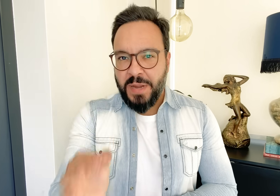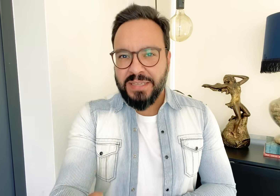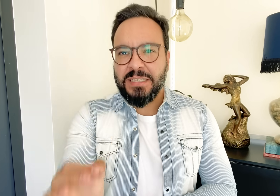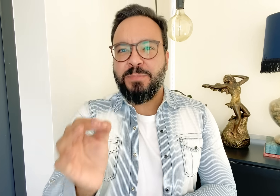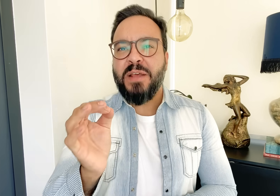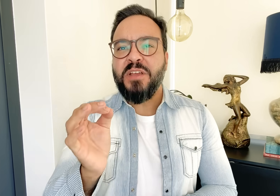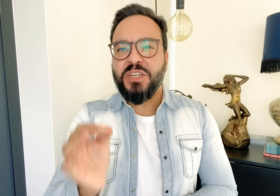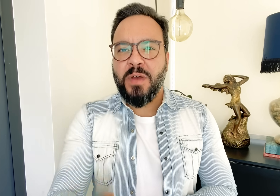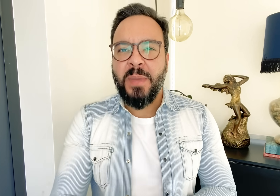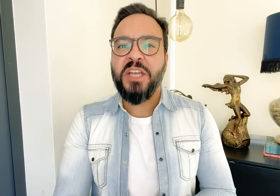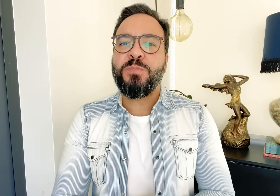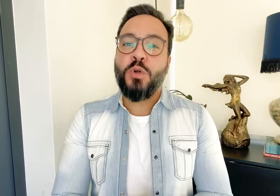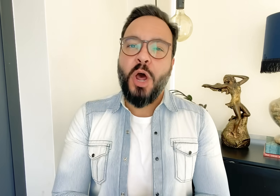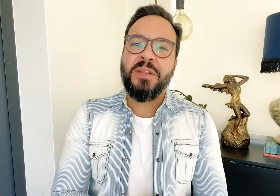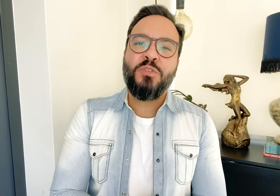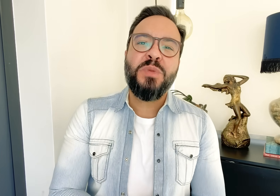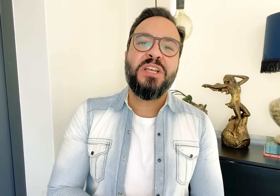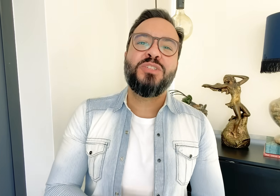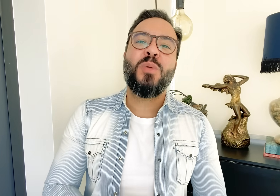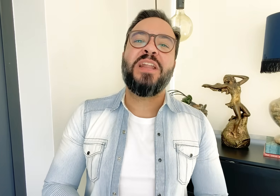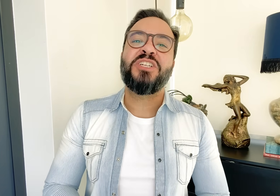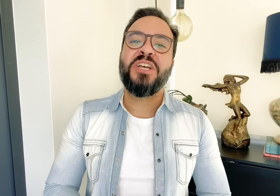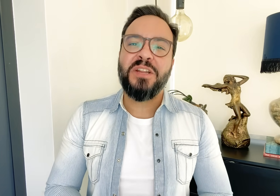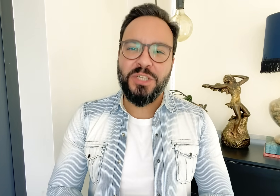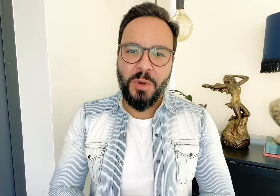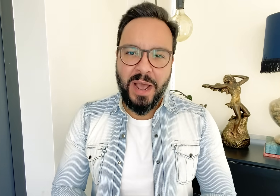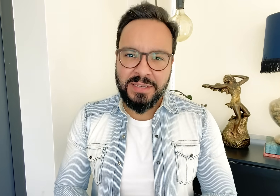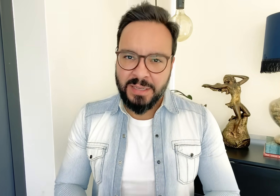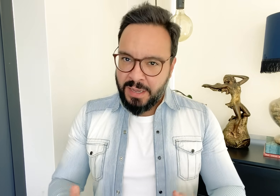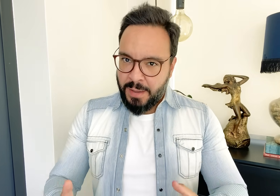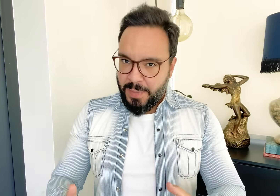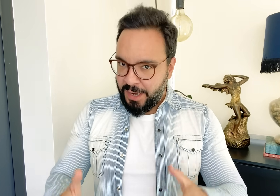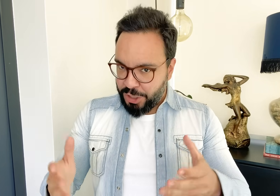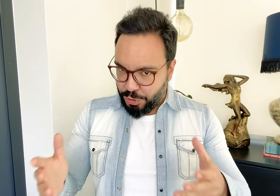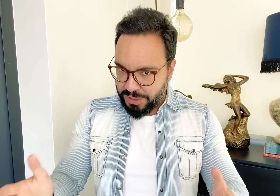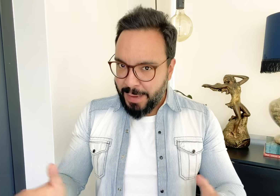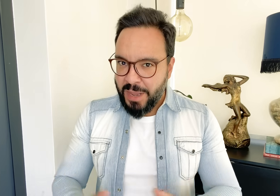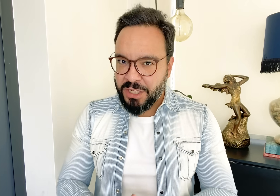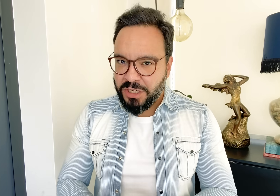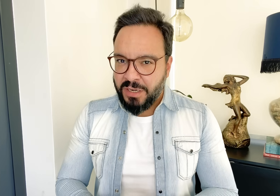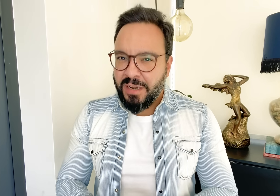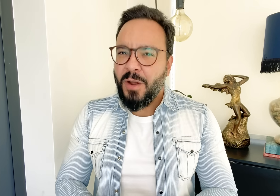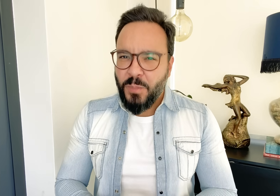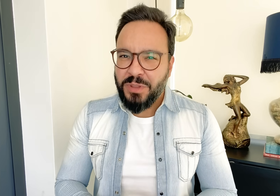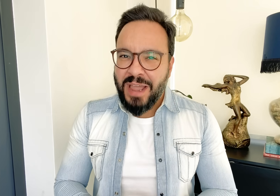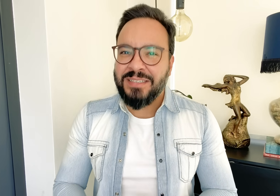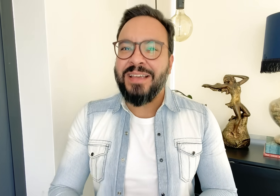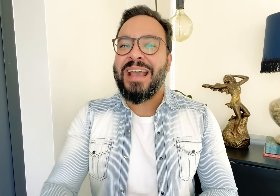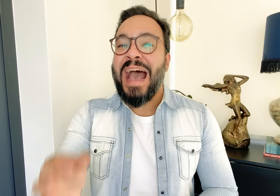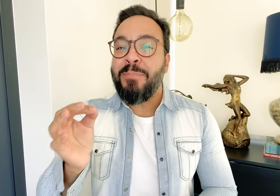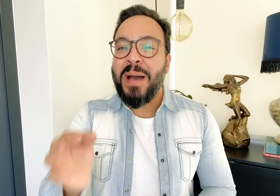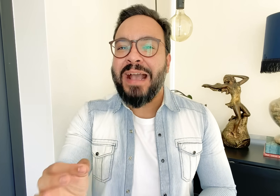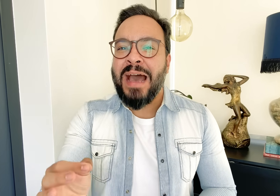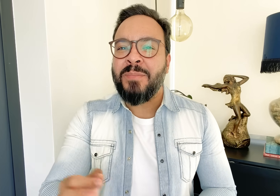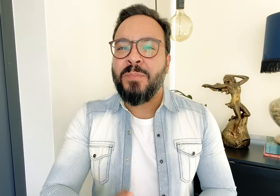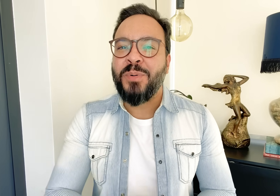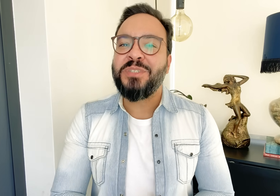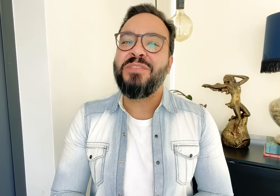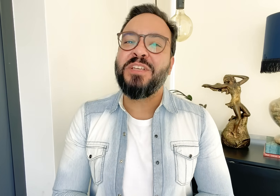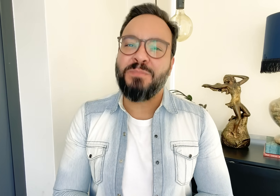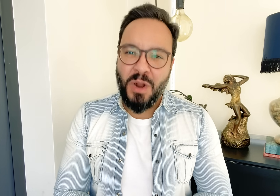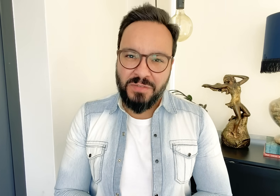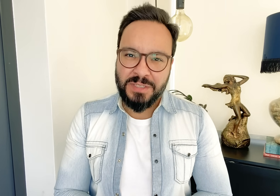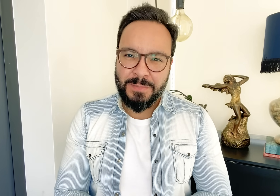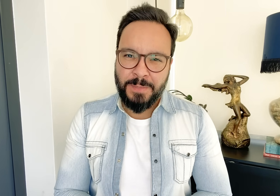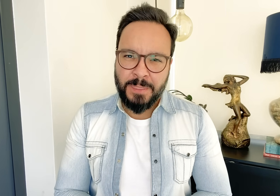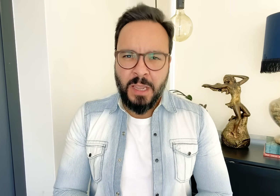foram presas preventivamente por ordem do ministro Alexandre de Moraes para que justamente não pudessem apagar